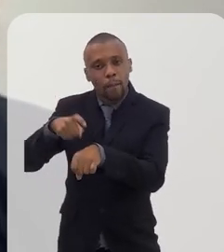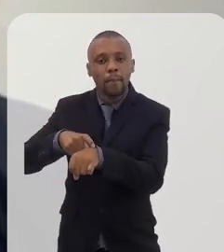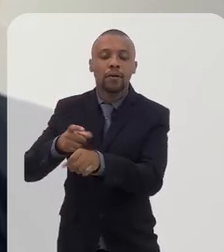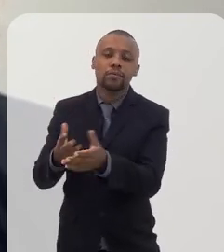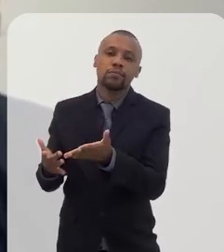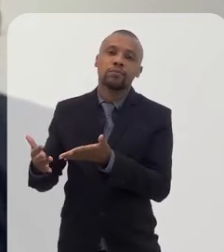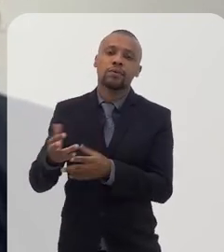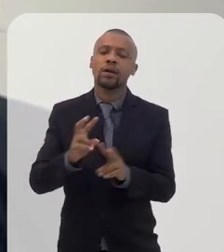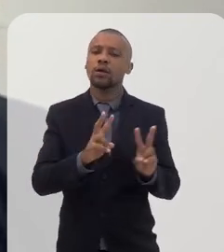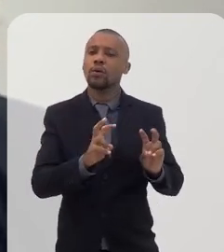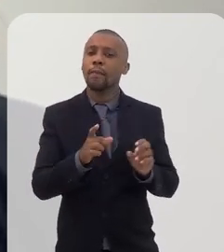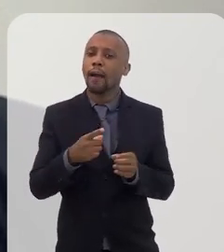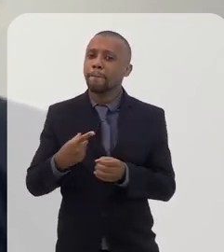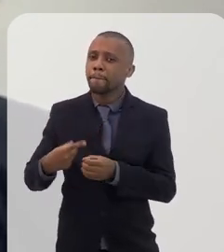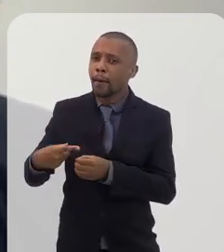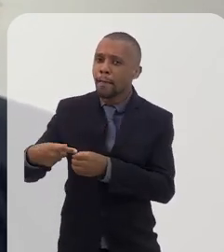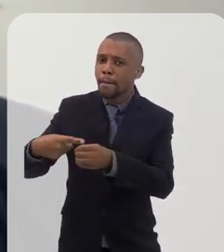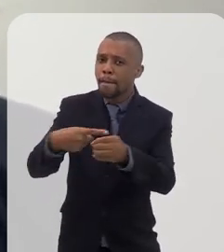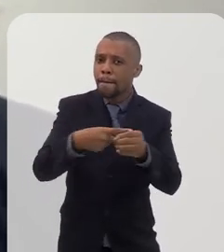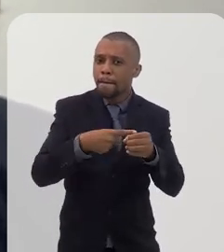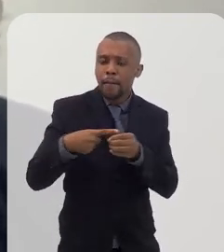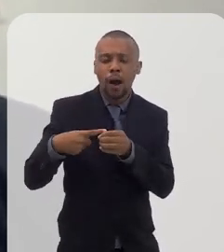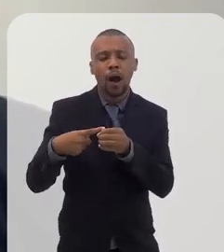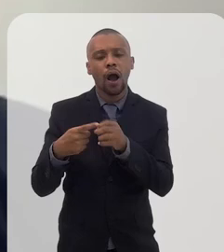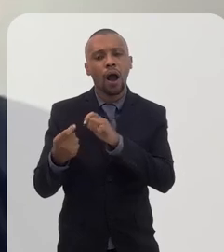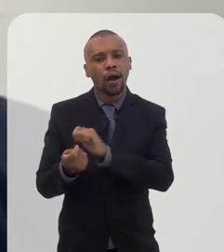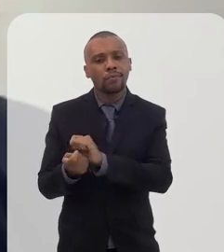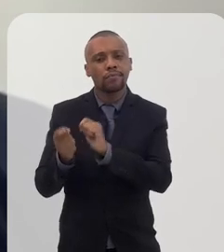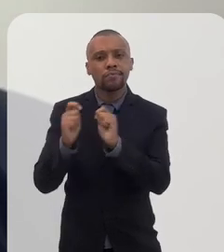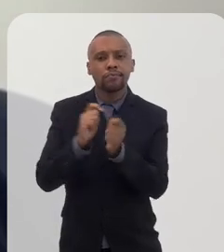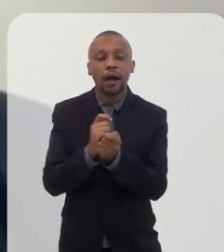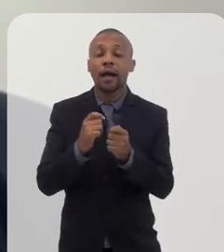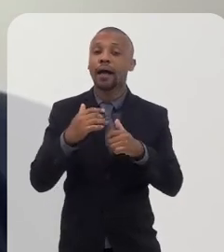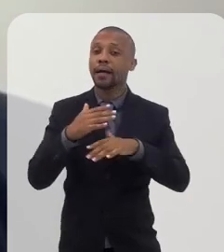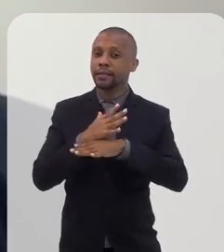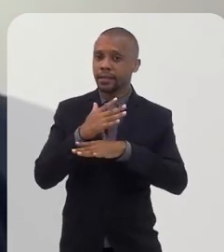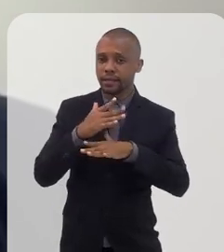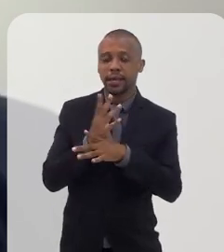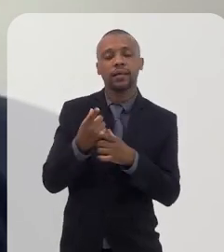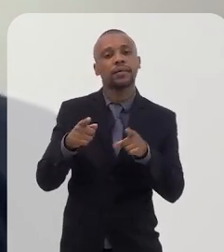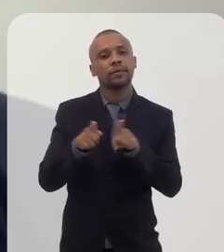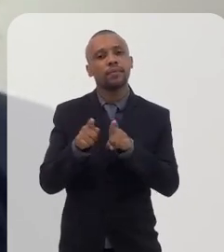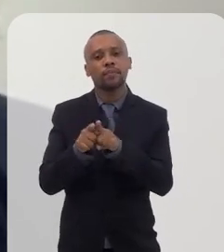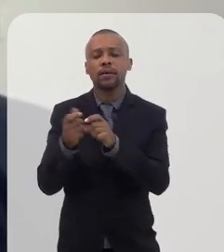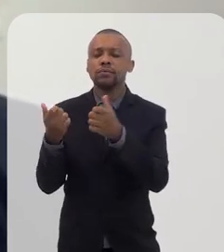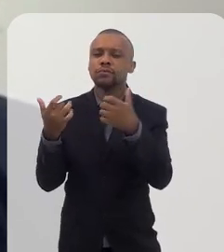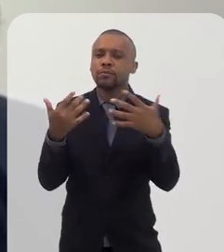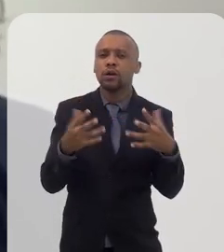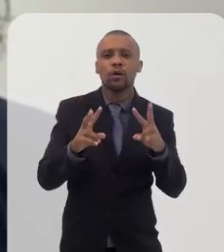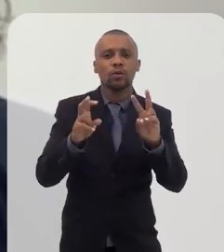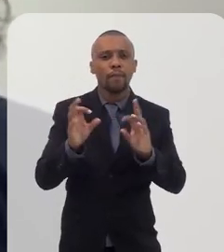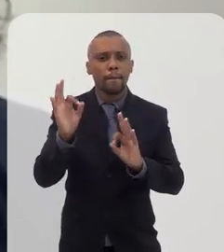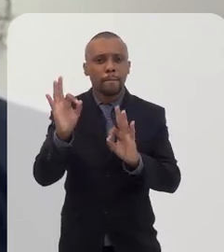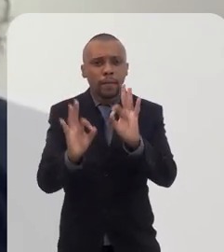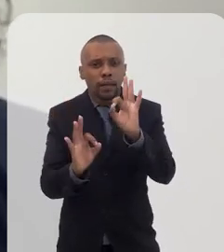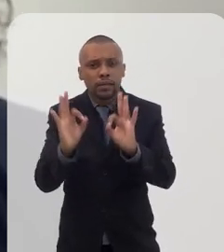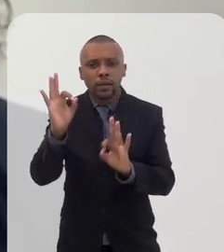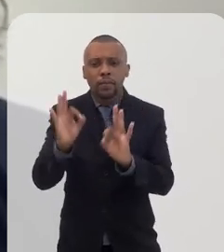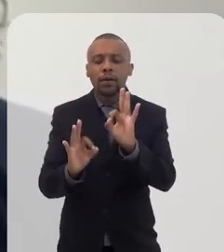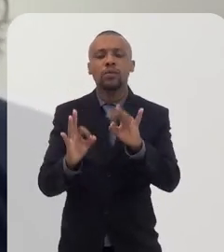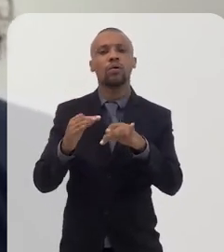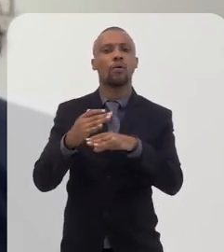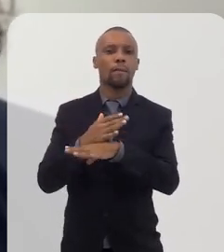recenseamento, que é sobre os logradouros, sobre a conformidade das cidades, né? Também diz muito a respeito de